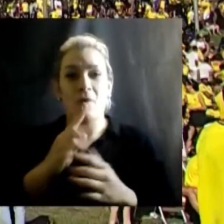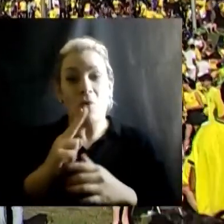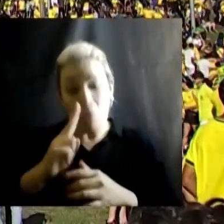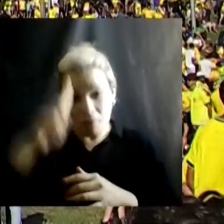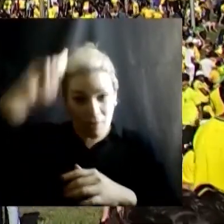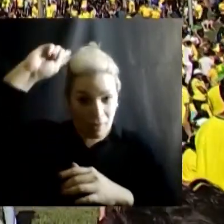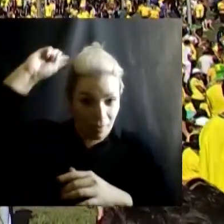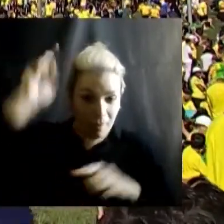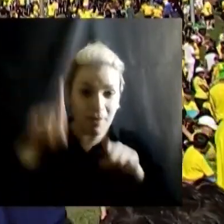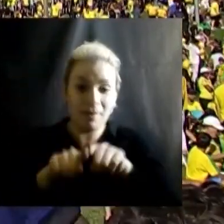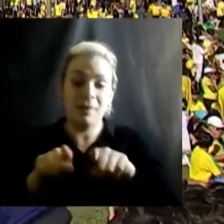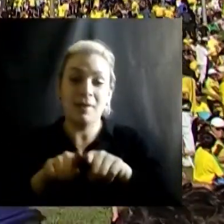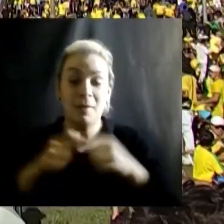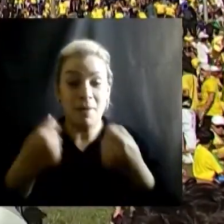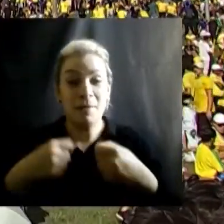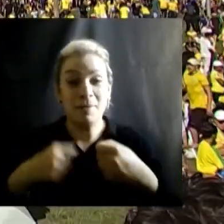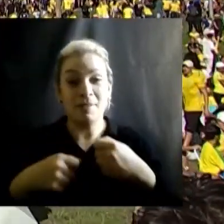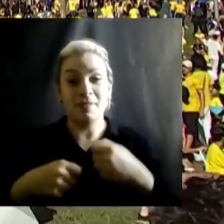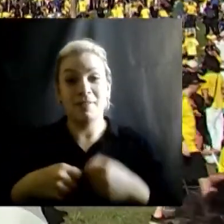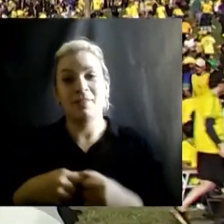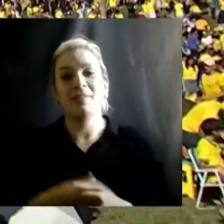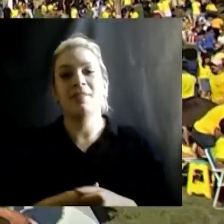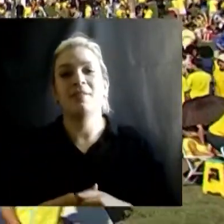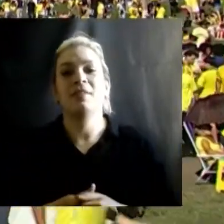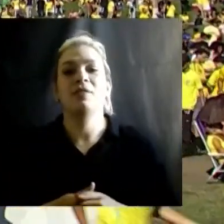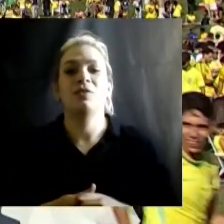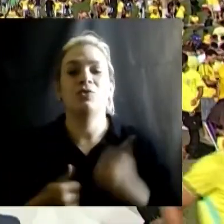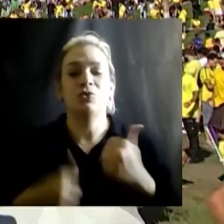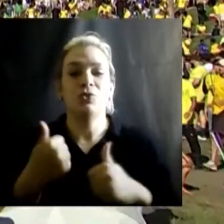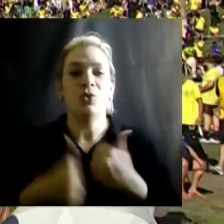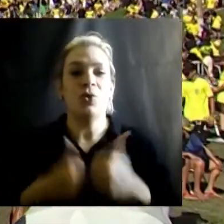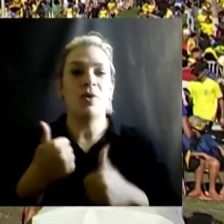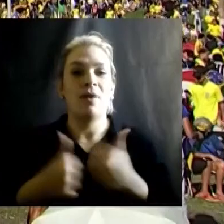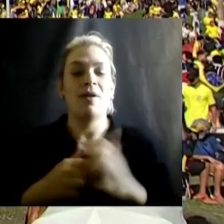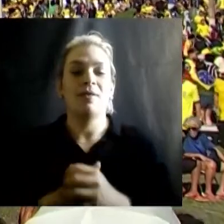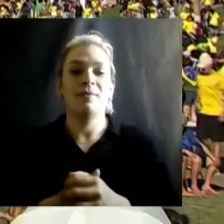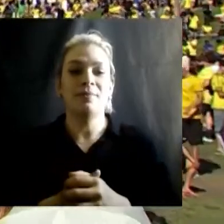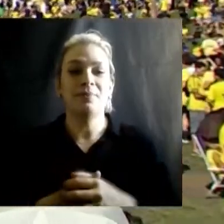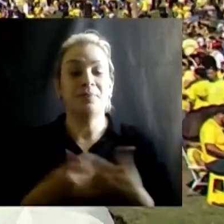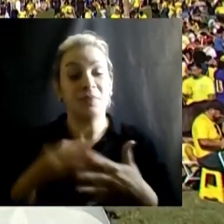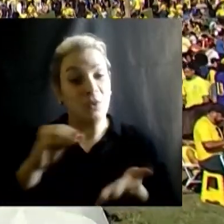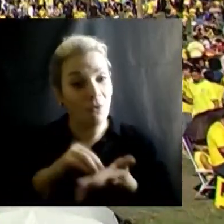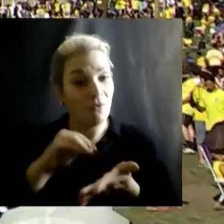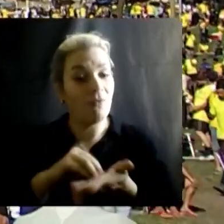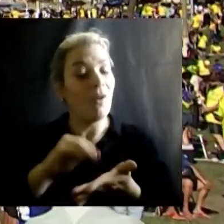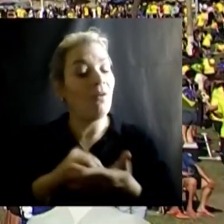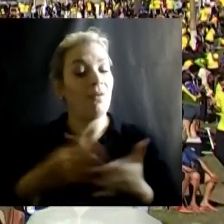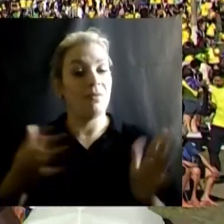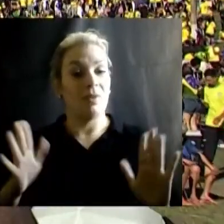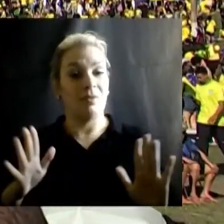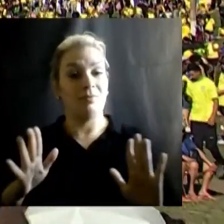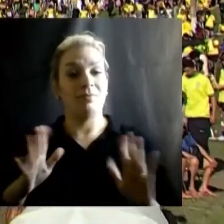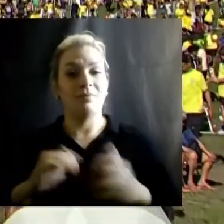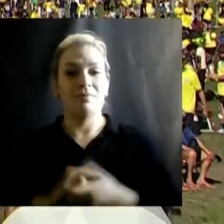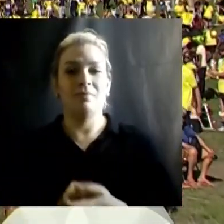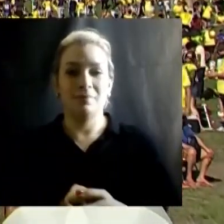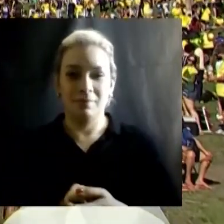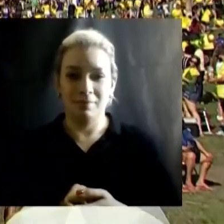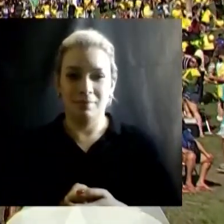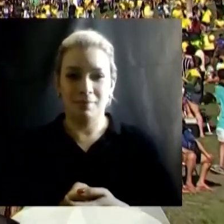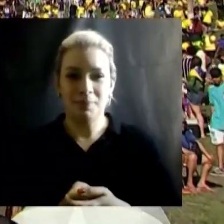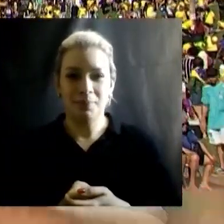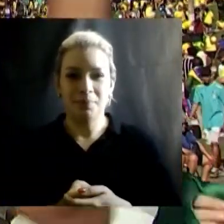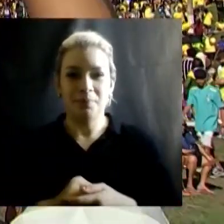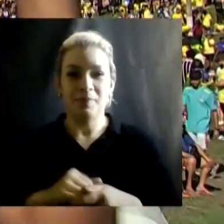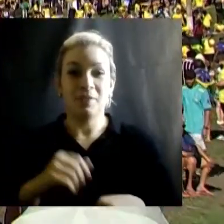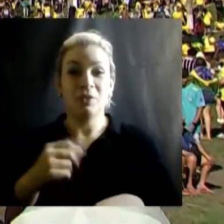marcação deles que tá pra trás. Então falta isso no Brasil. Tá na expectativa pro segundo tempo melhorar? Com certeza, ainda não